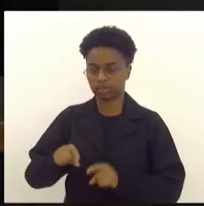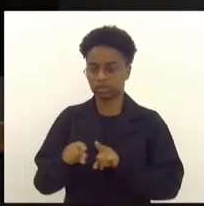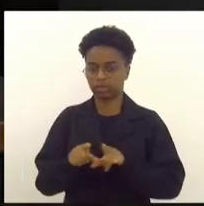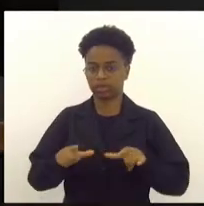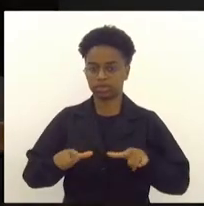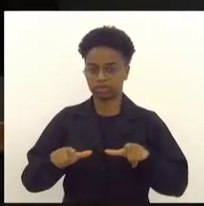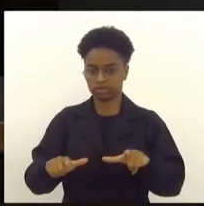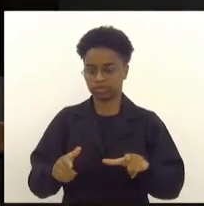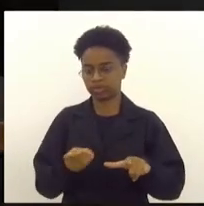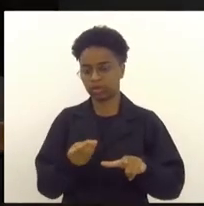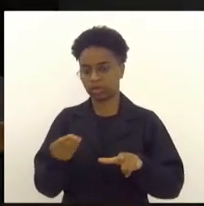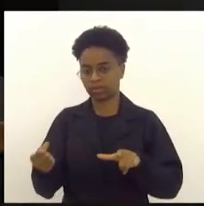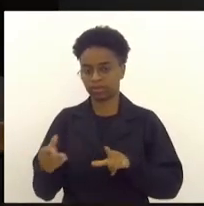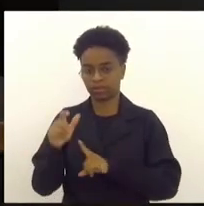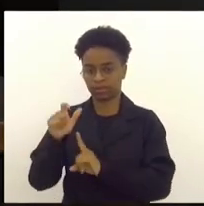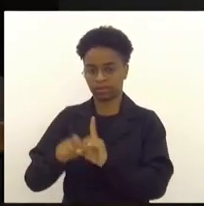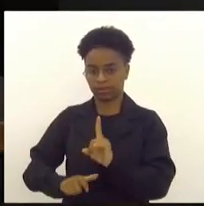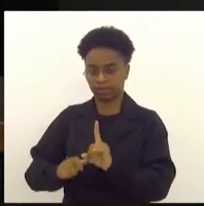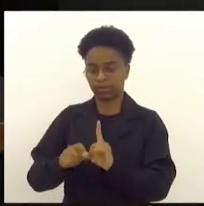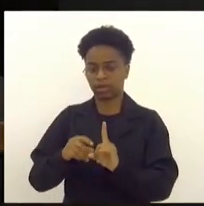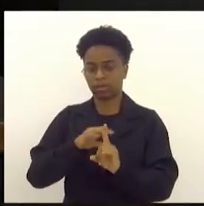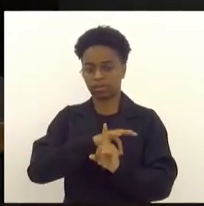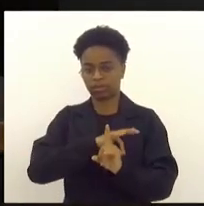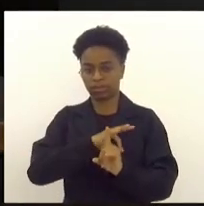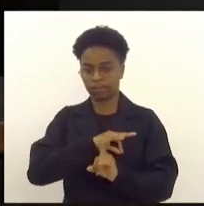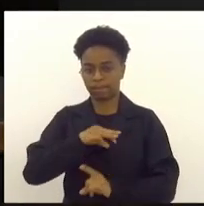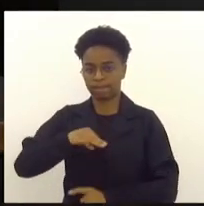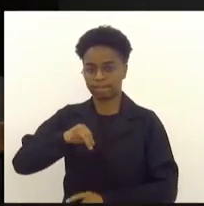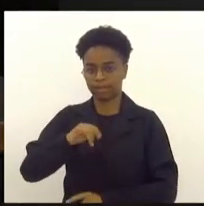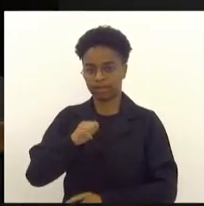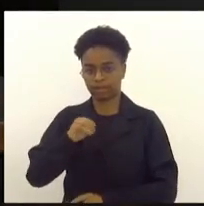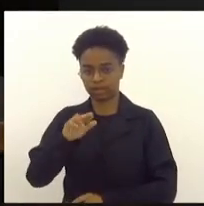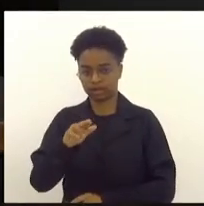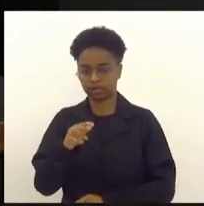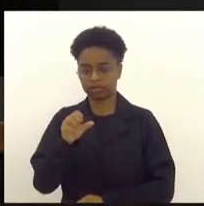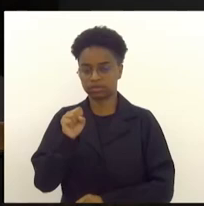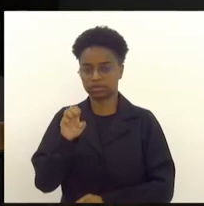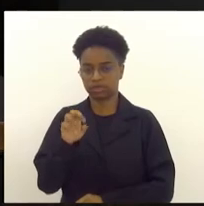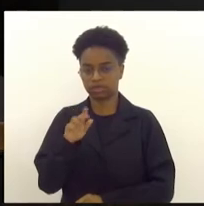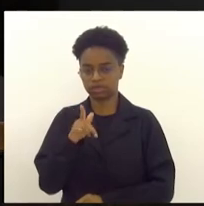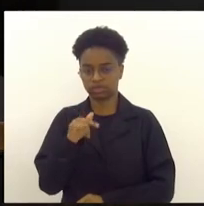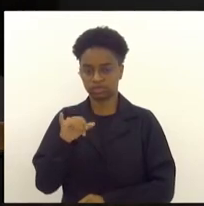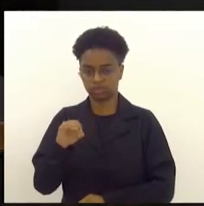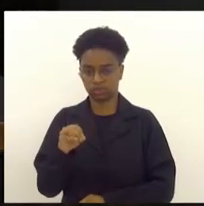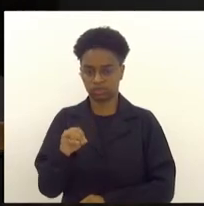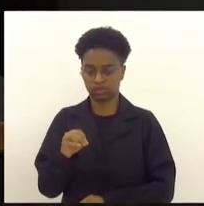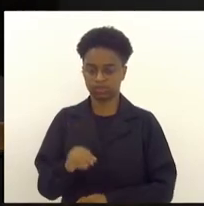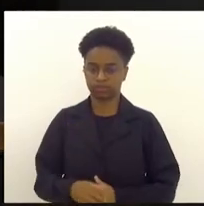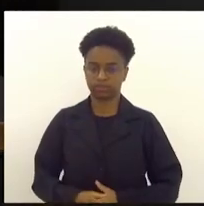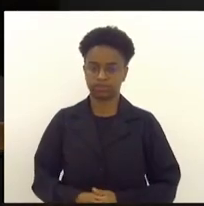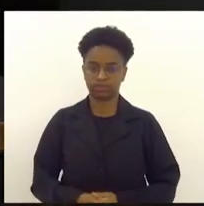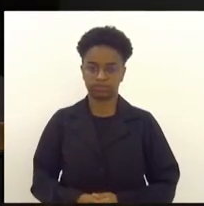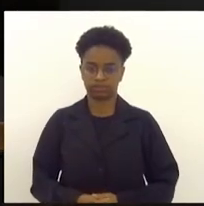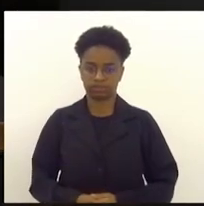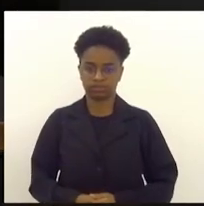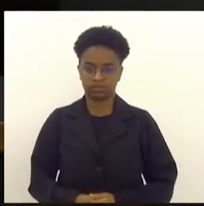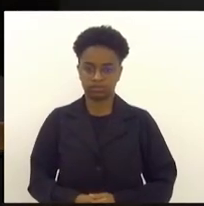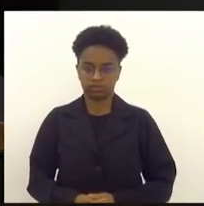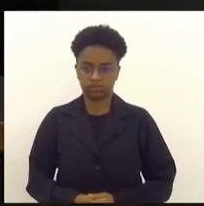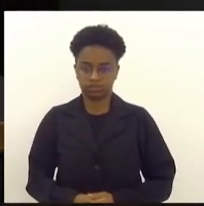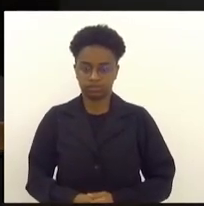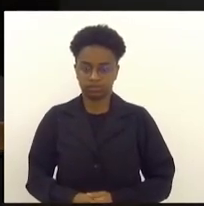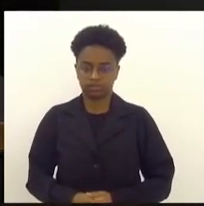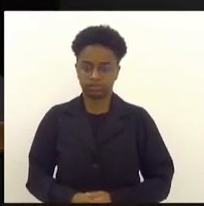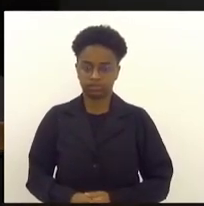diploma ao Major da Polícia Militar do Estado do Rio de Janeiro senhor Sérgio William Silva miamã